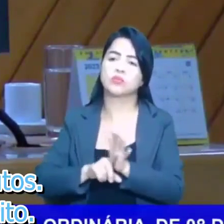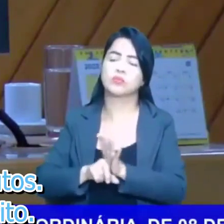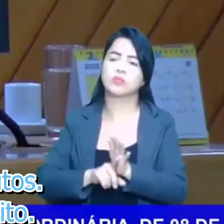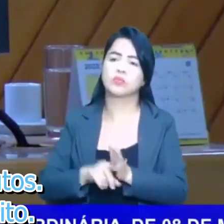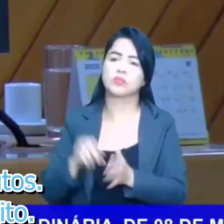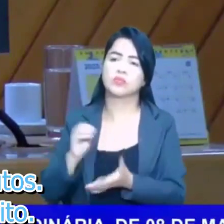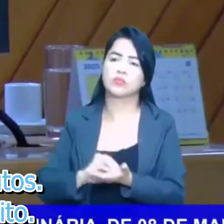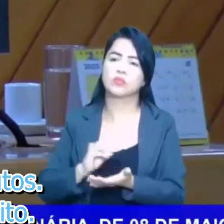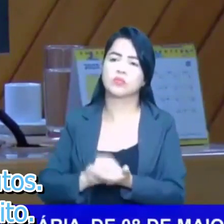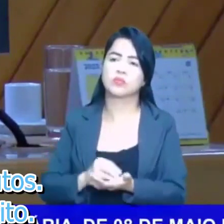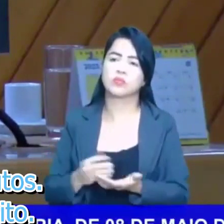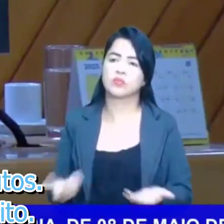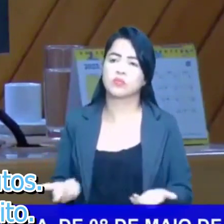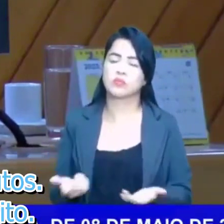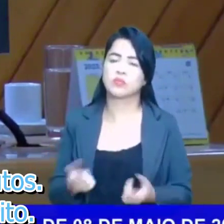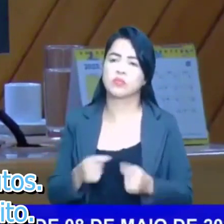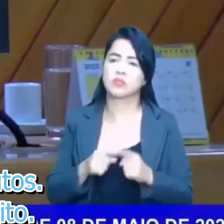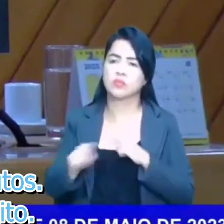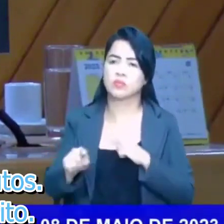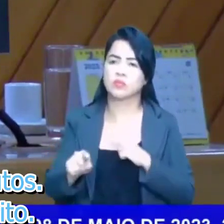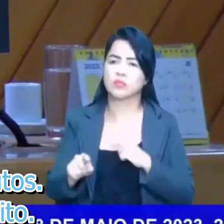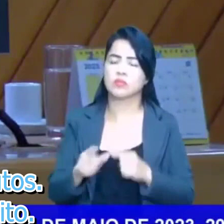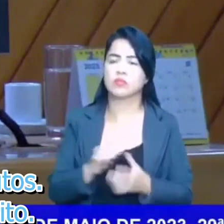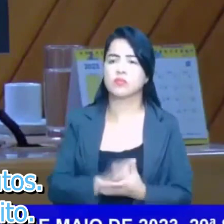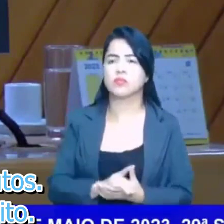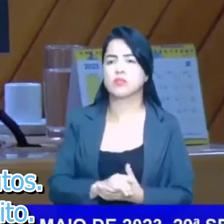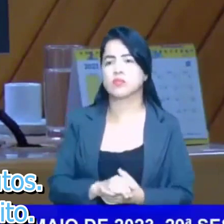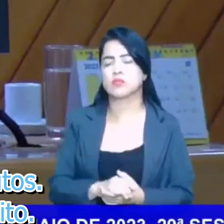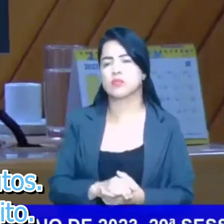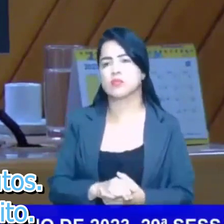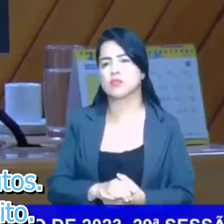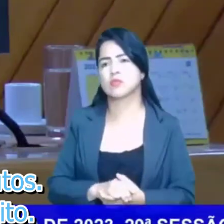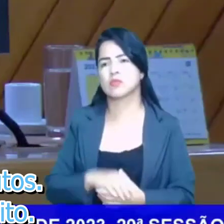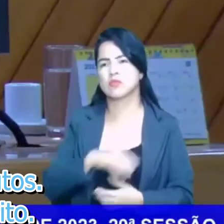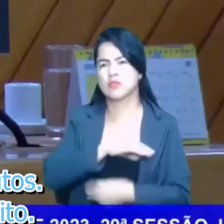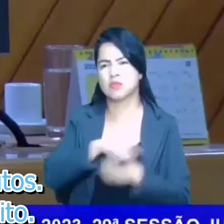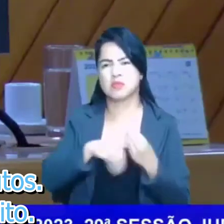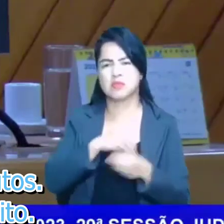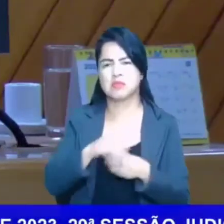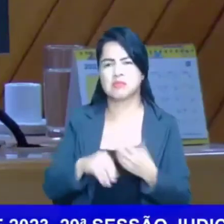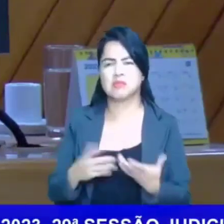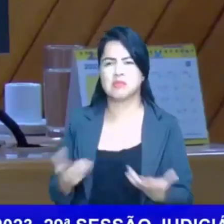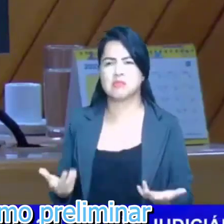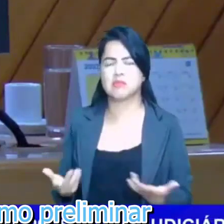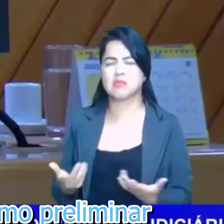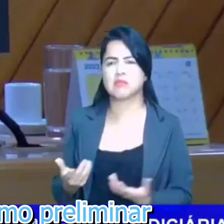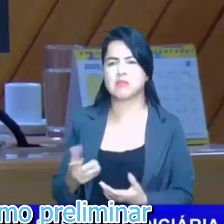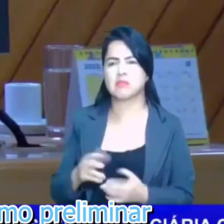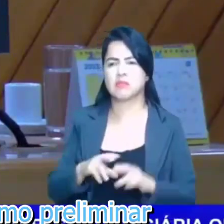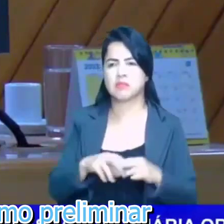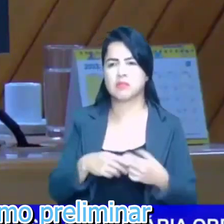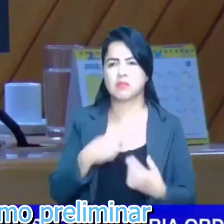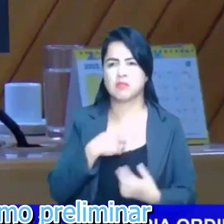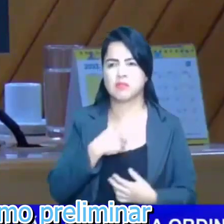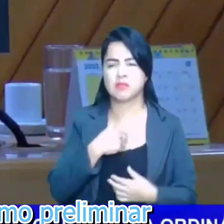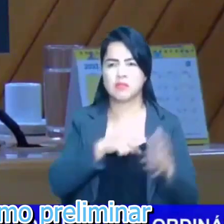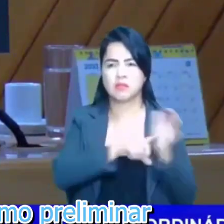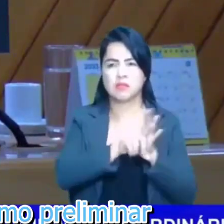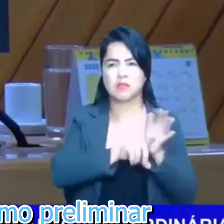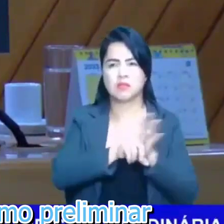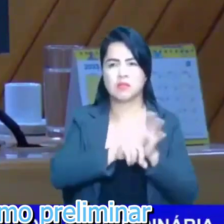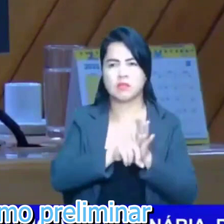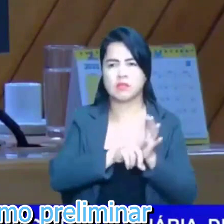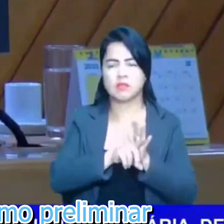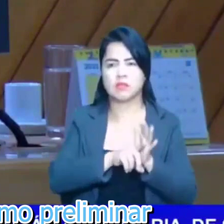de ausência de contraditório naqueles autos. Então, essa questão se misturou muito com o mérito, então é por isso que eu estou analisando